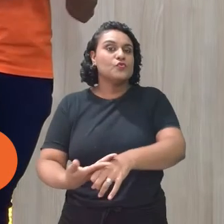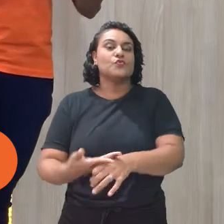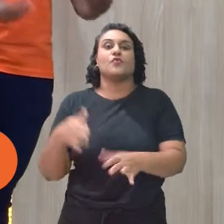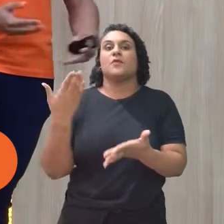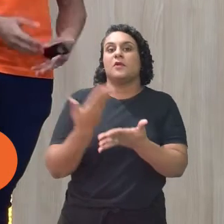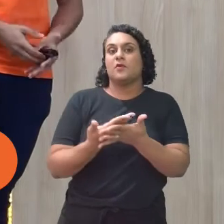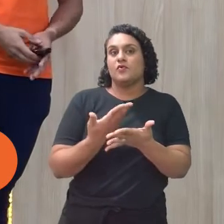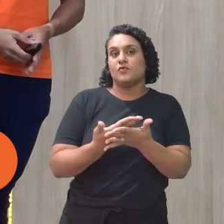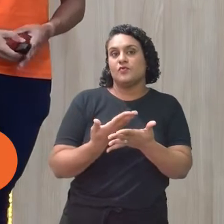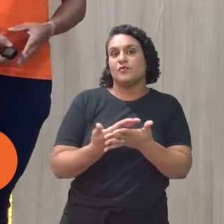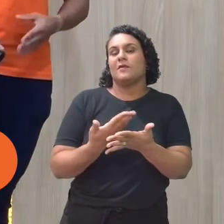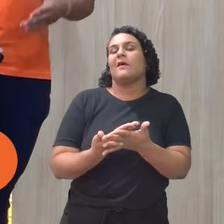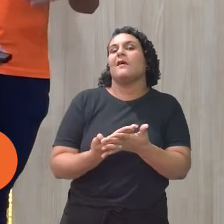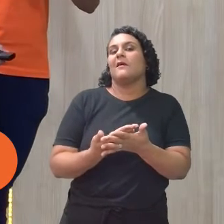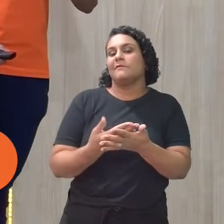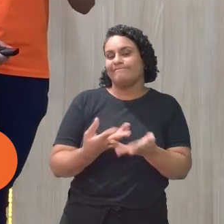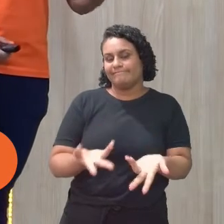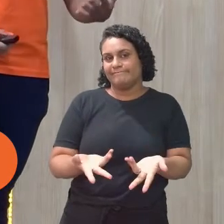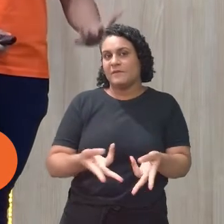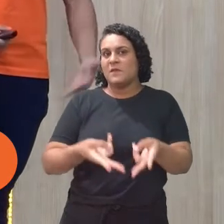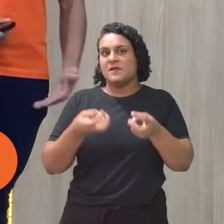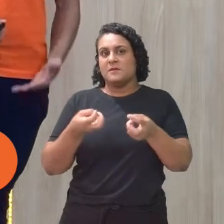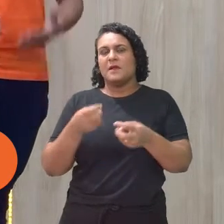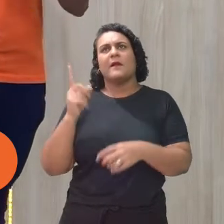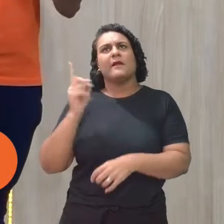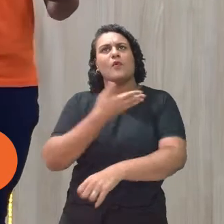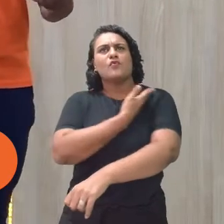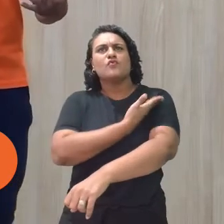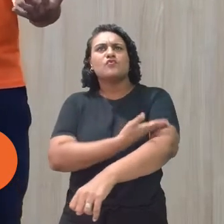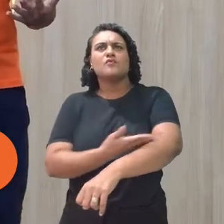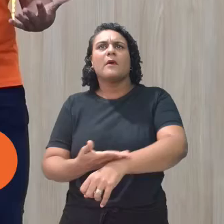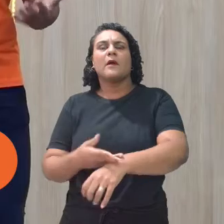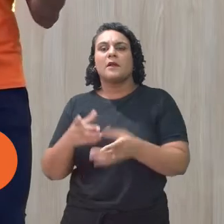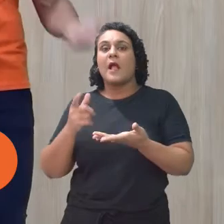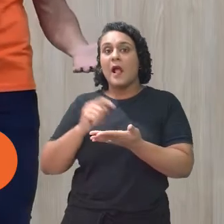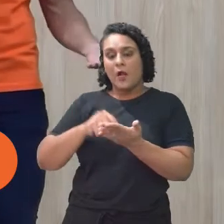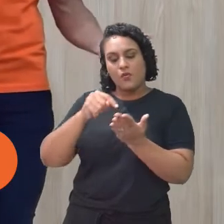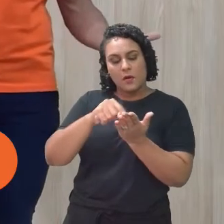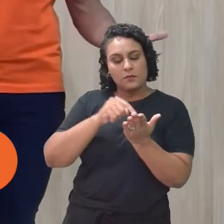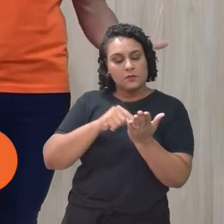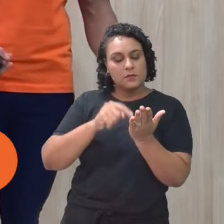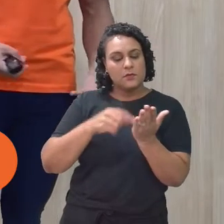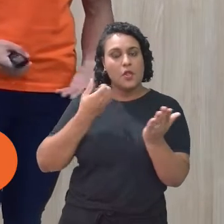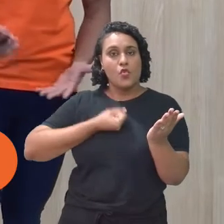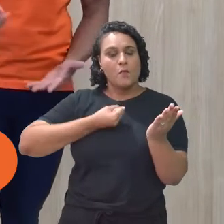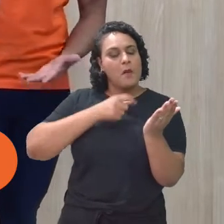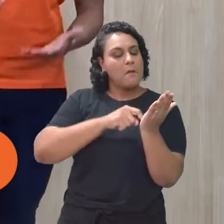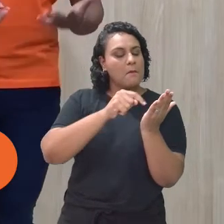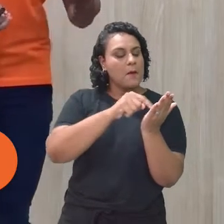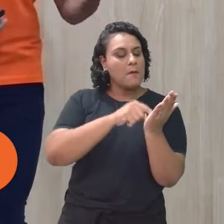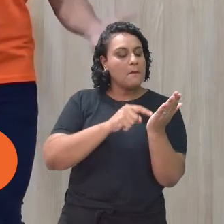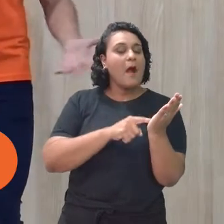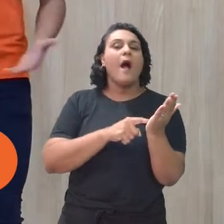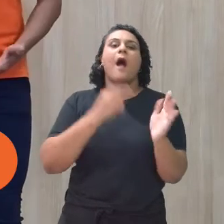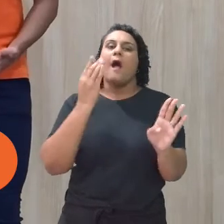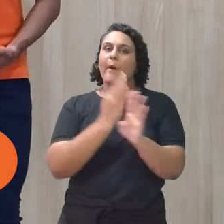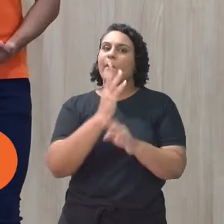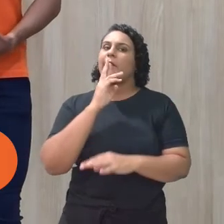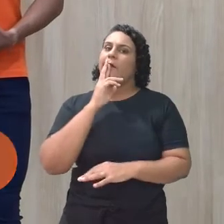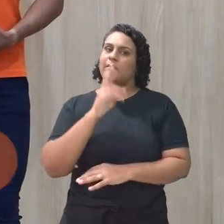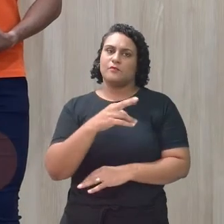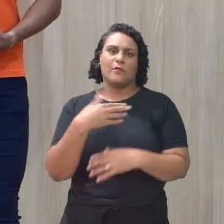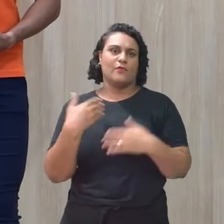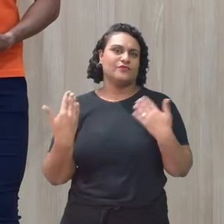com essa ideia, certo? Ele está acostumado aí a pegar a calculadora e dividir. Encontra um número